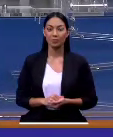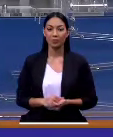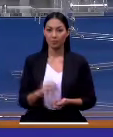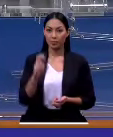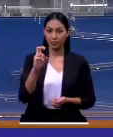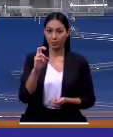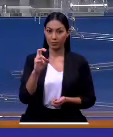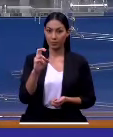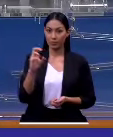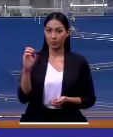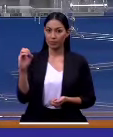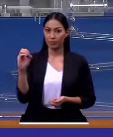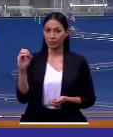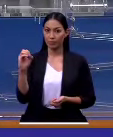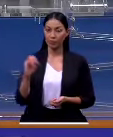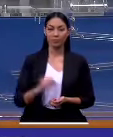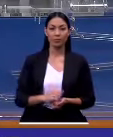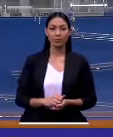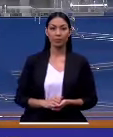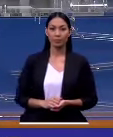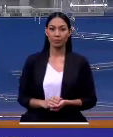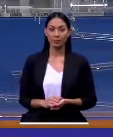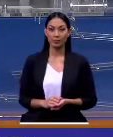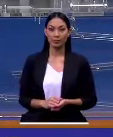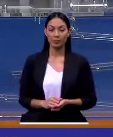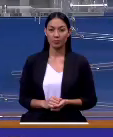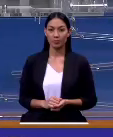Número 50.